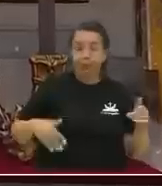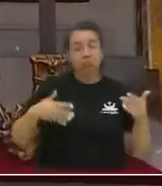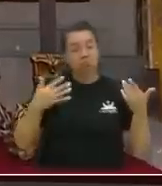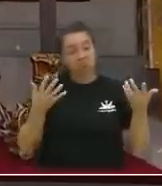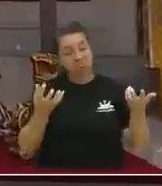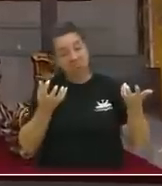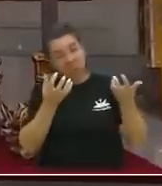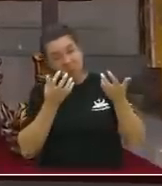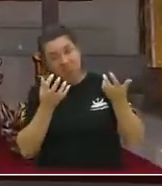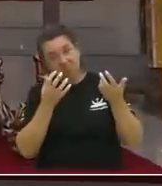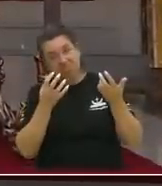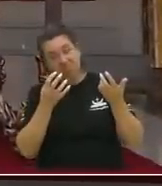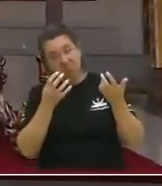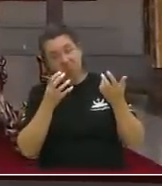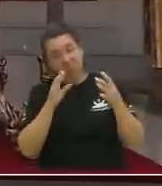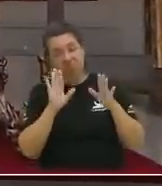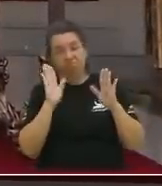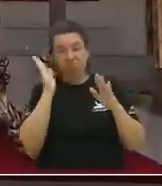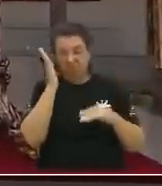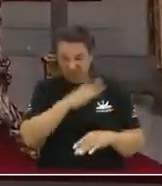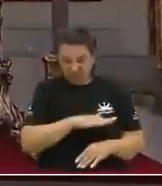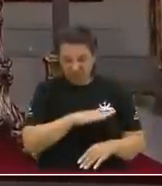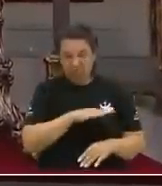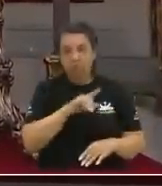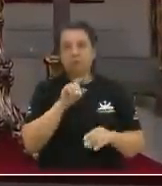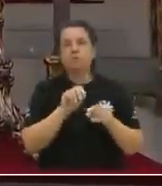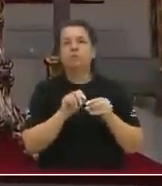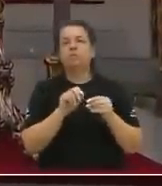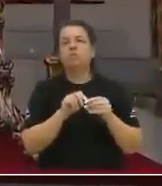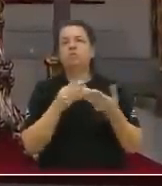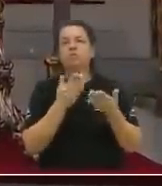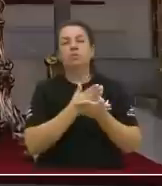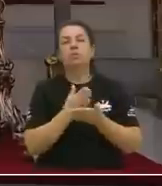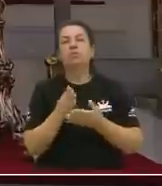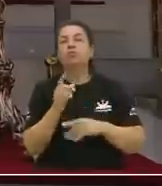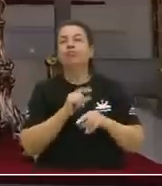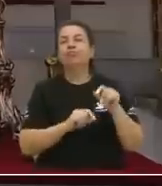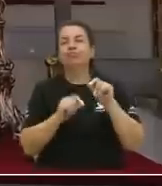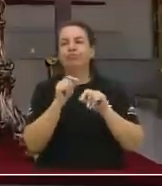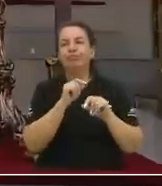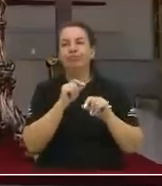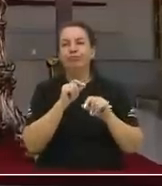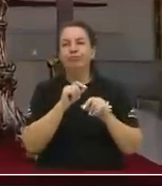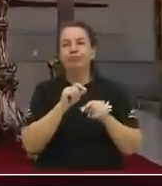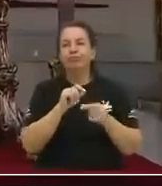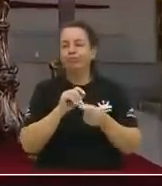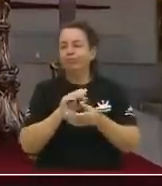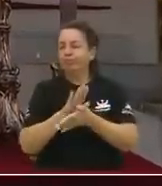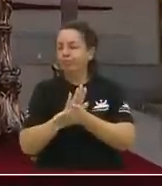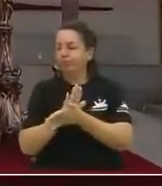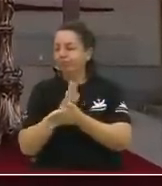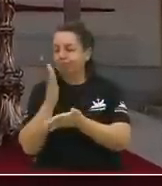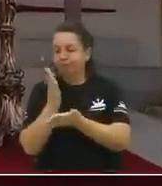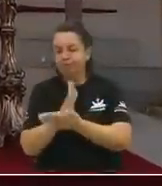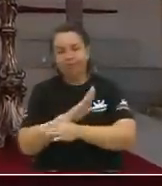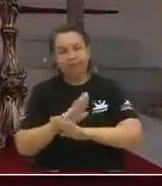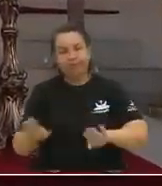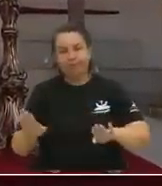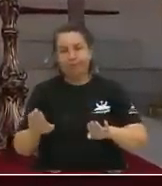que quer fazer mal, começa o quê? Destruir a família,